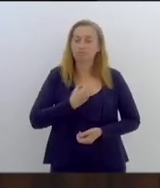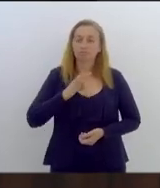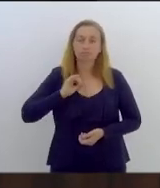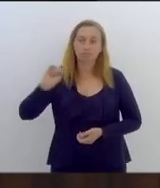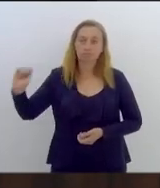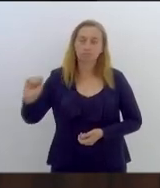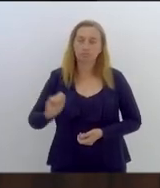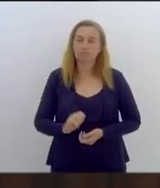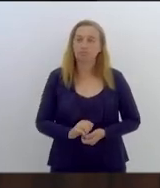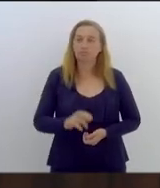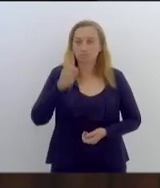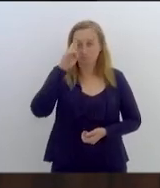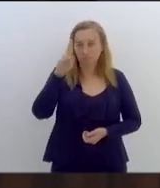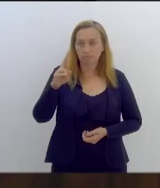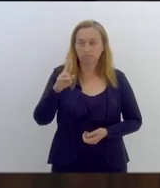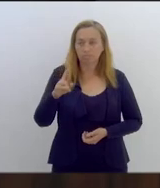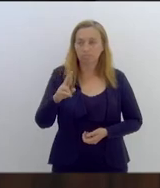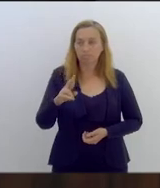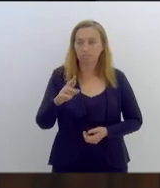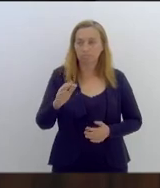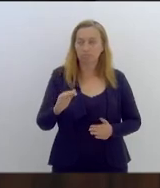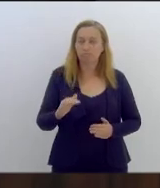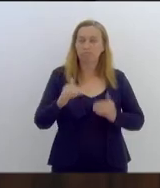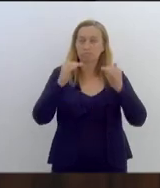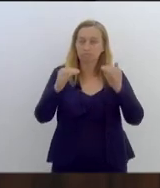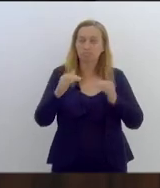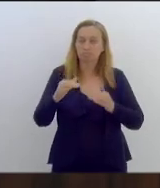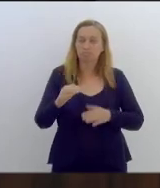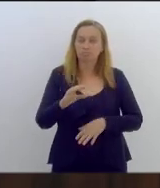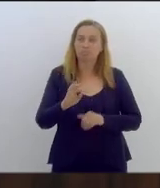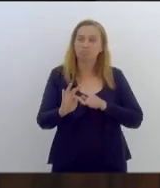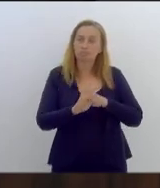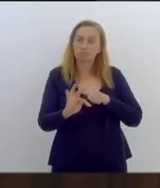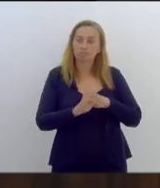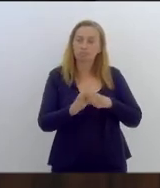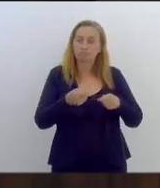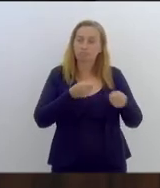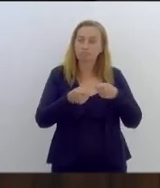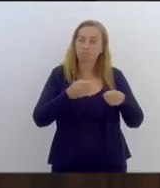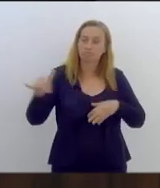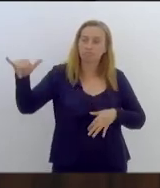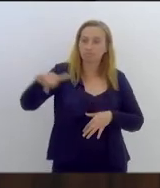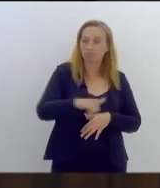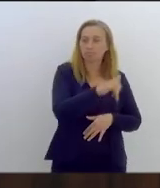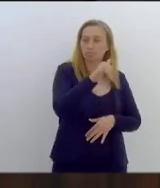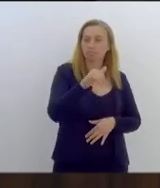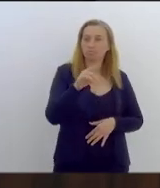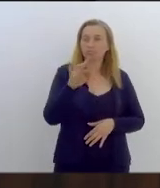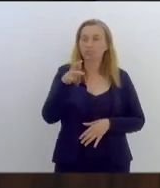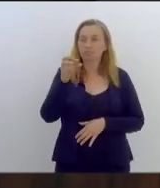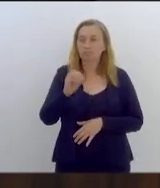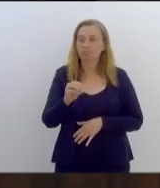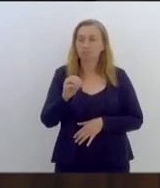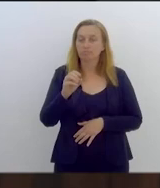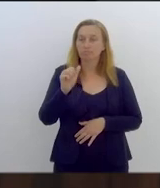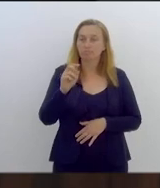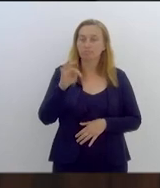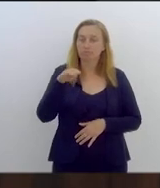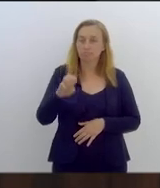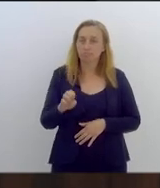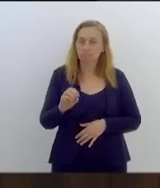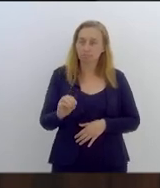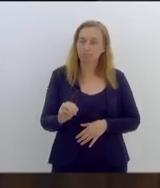respectivo diploma ao chefe do subdepartamento técnico do Departamento de Controle do Espaço Aéreo, brigadeiro engenheiro Alessandro de